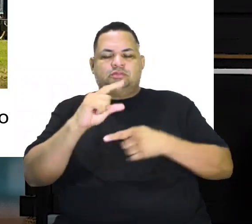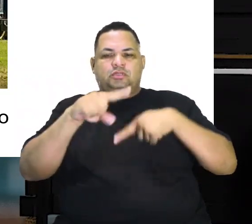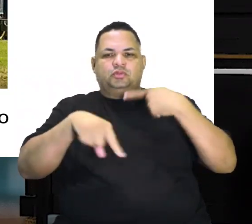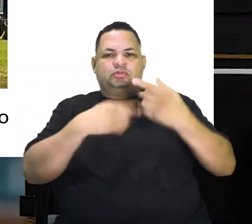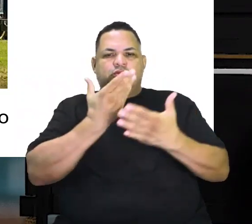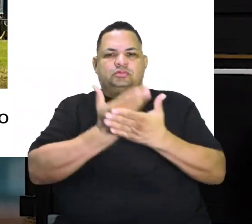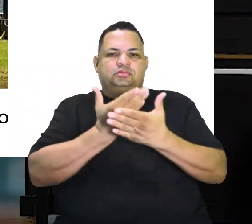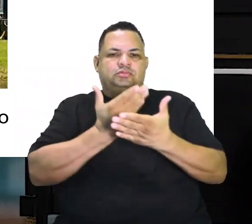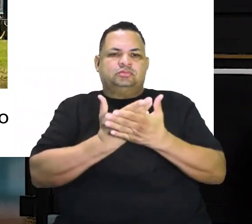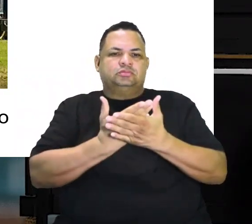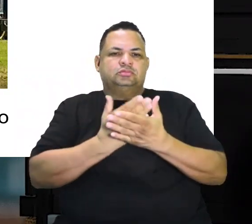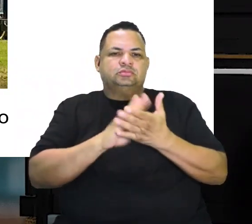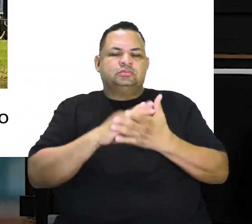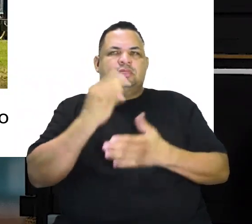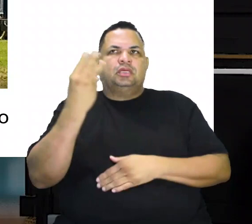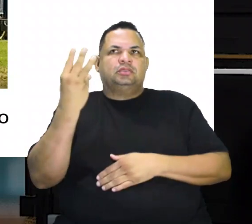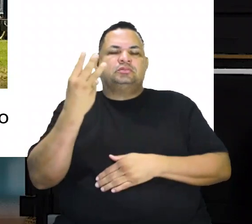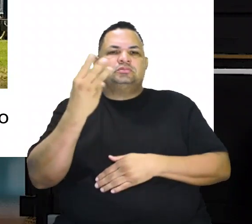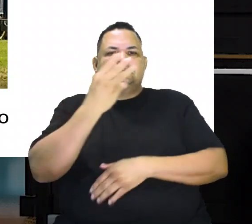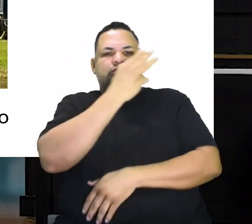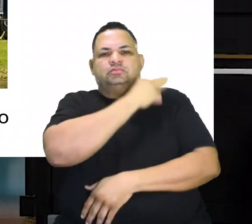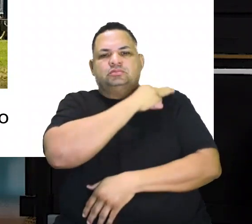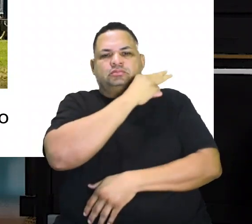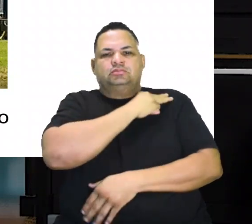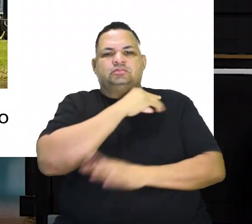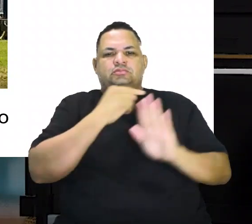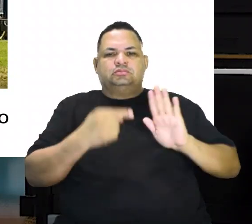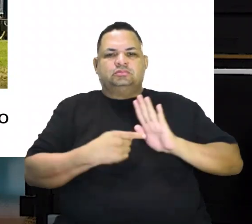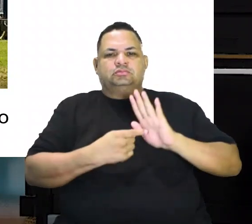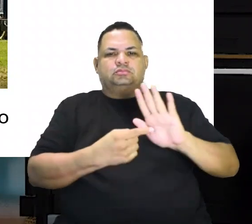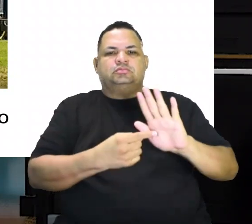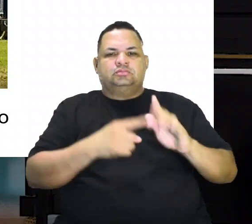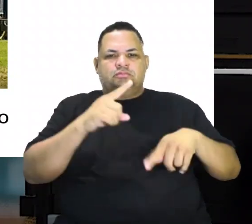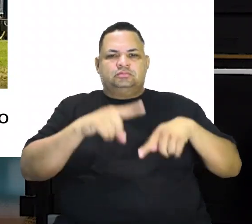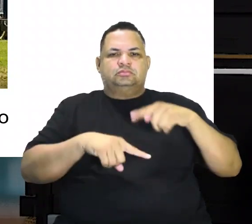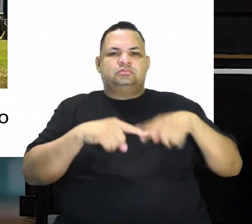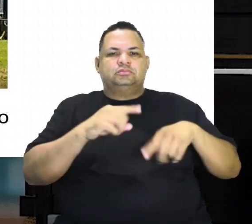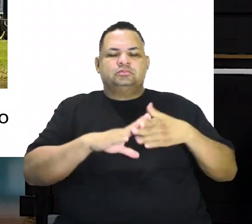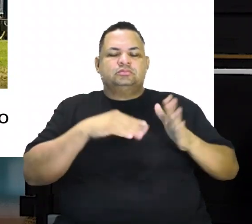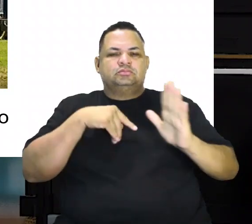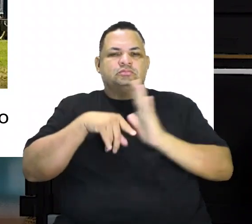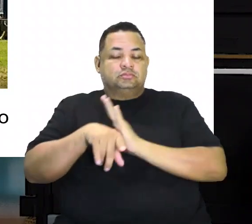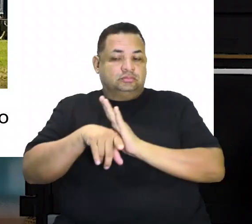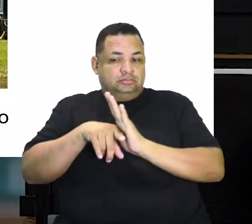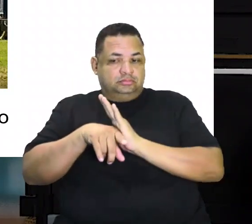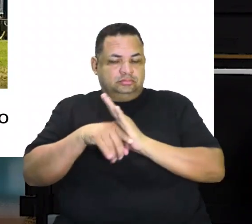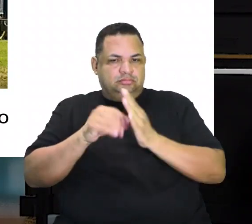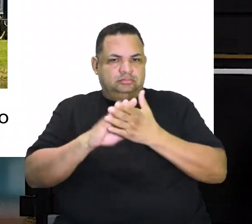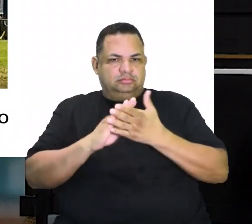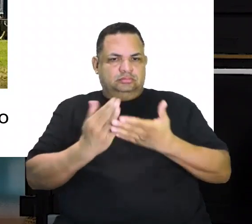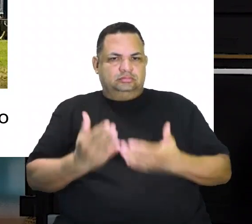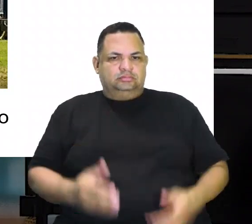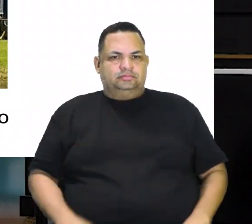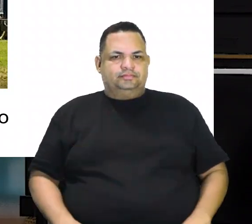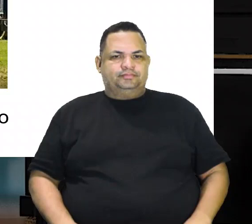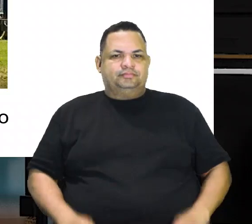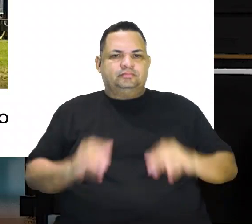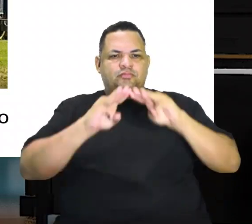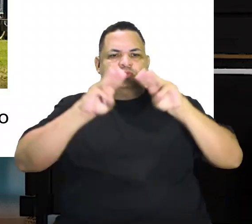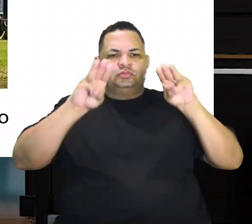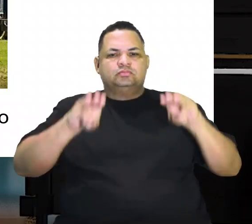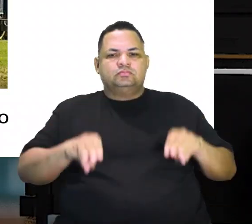próximas aulas, né, lá no terceiro ano, estarei trazendo esse material dessas minhas pesquisas. Então, estudante,